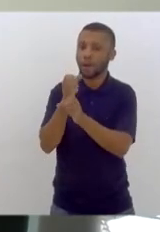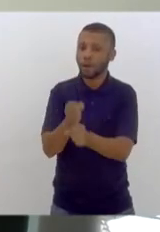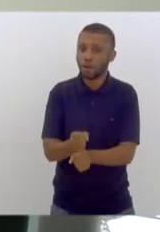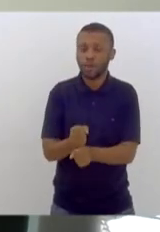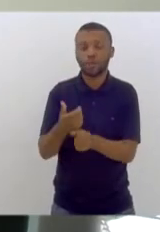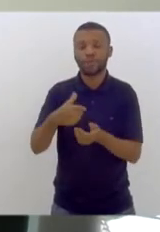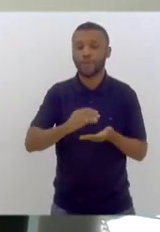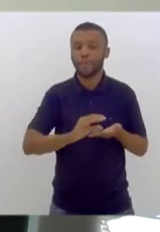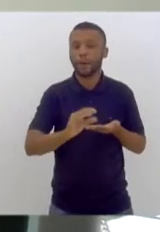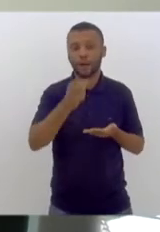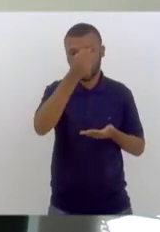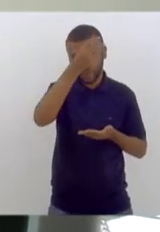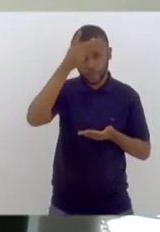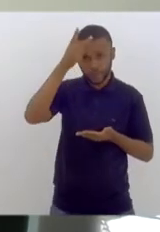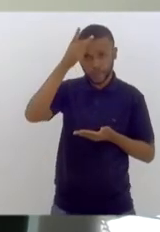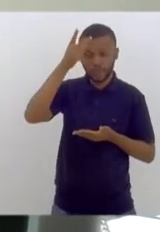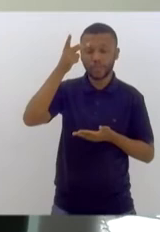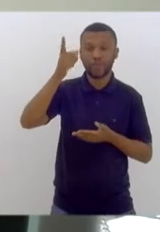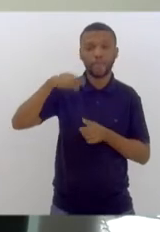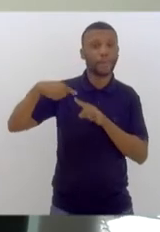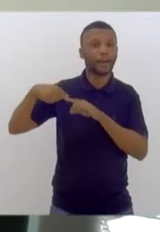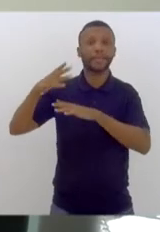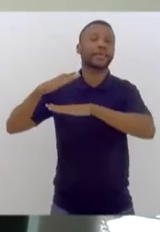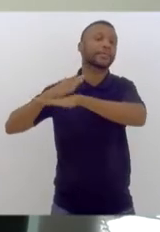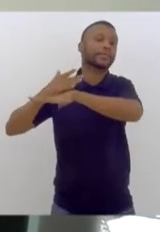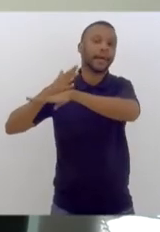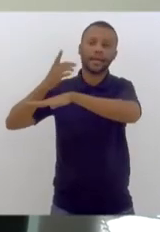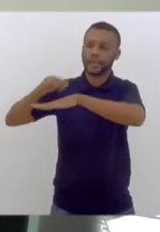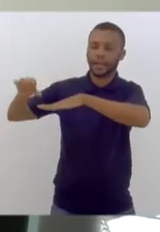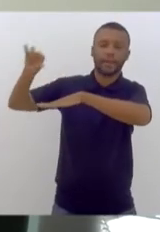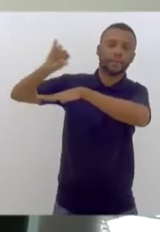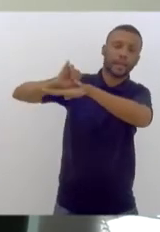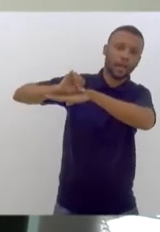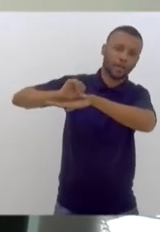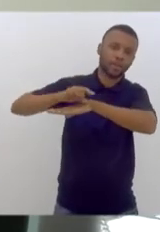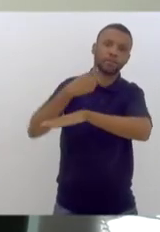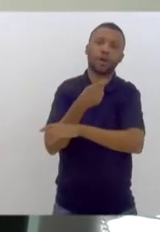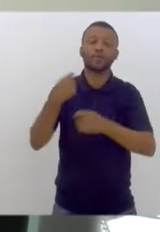ao município da capital, porque havia necessidade, primeiro, da gente